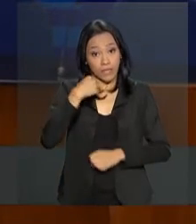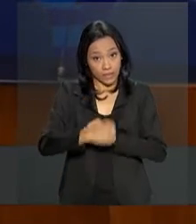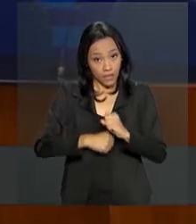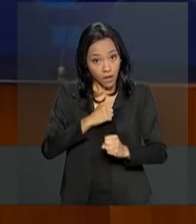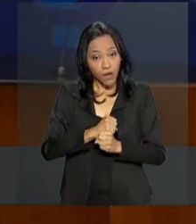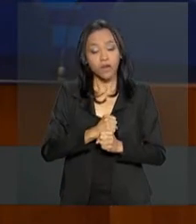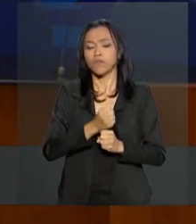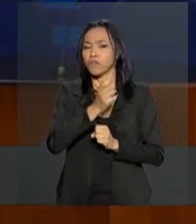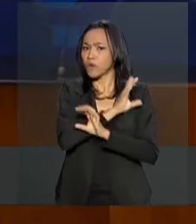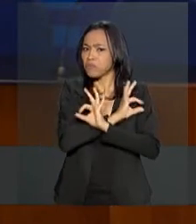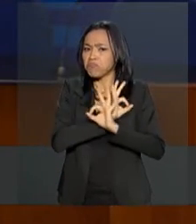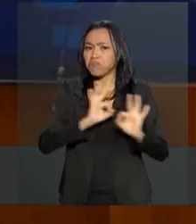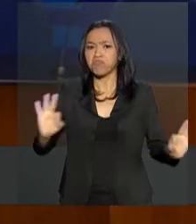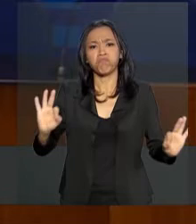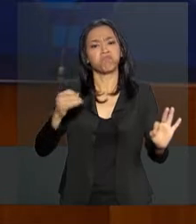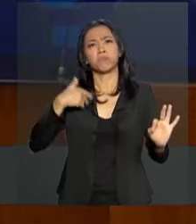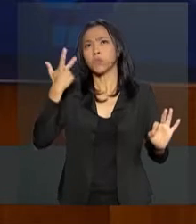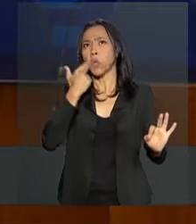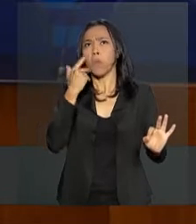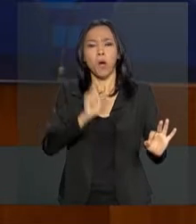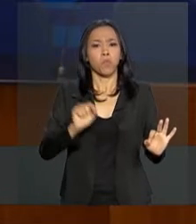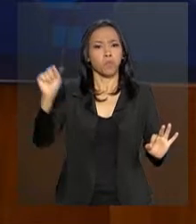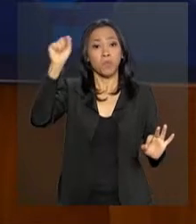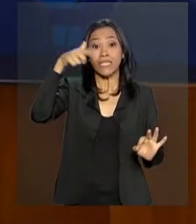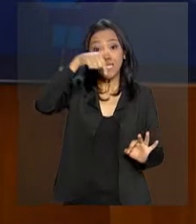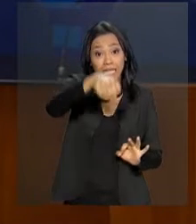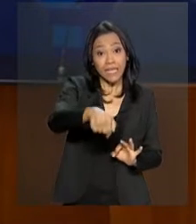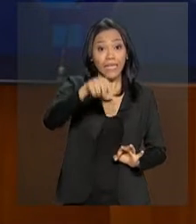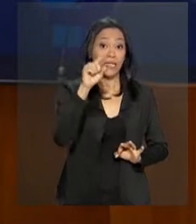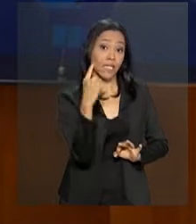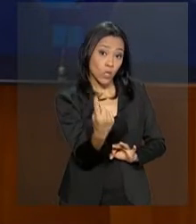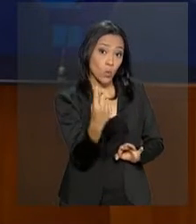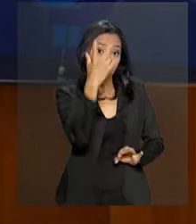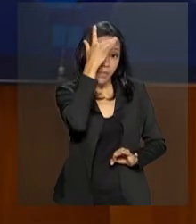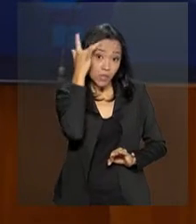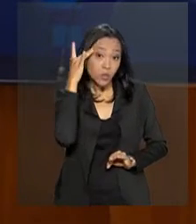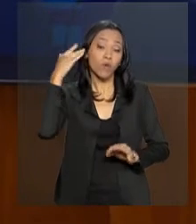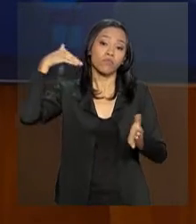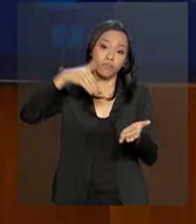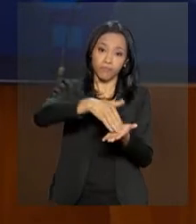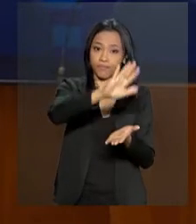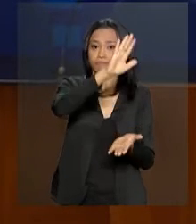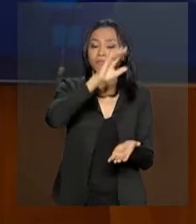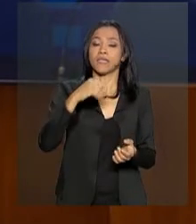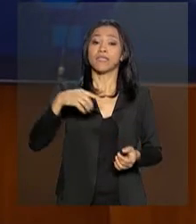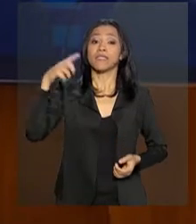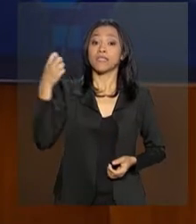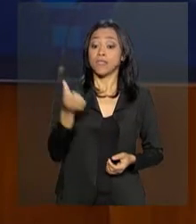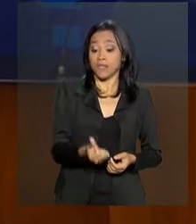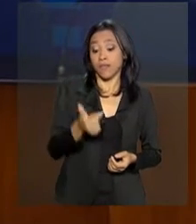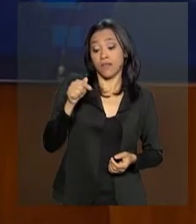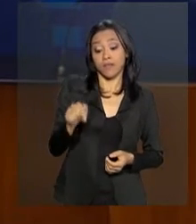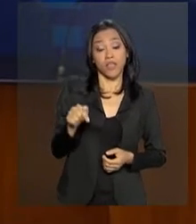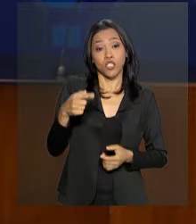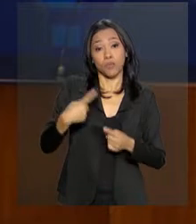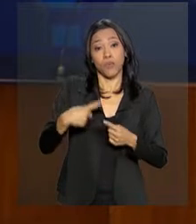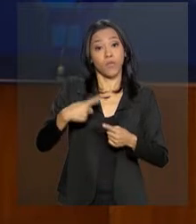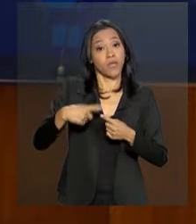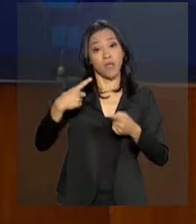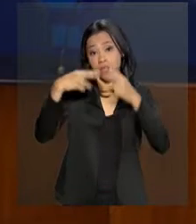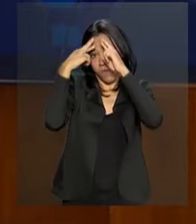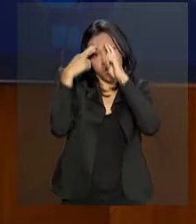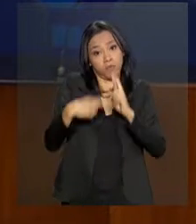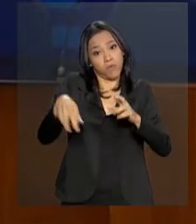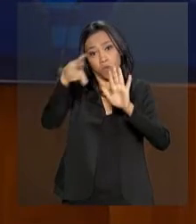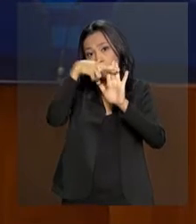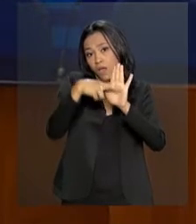tranquila. Em todo o Brasil, apenas 71 candidatos foram desclassificados, 67 pessoas porque não cumpriram alguma regra do edital